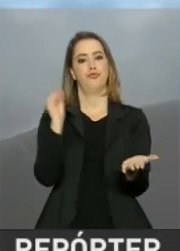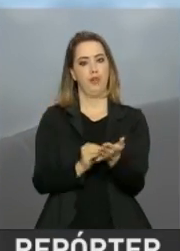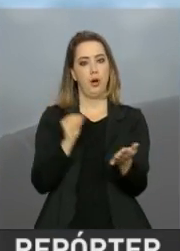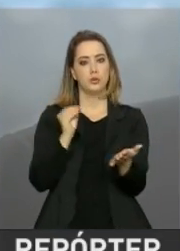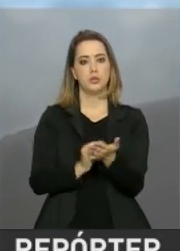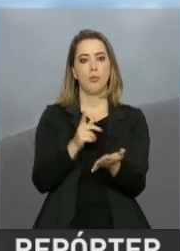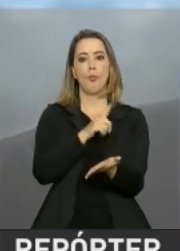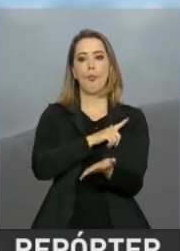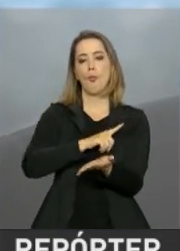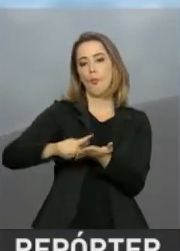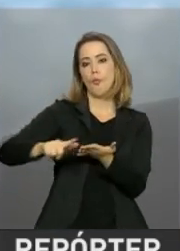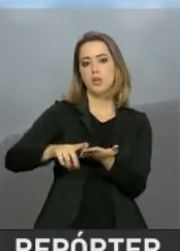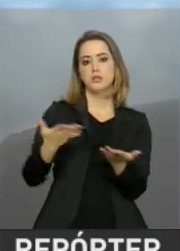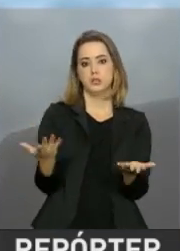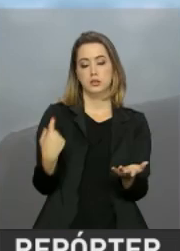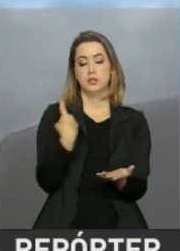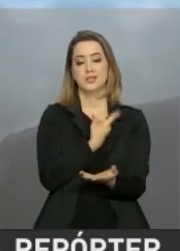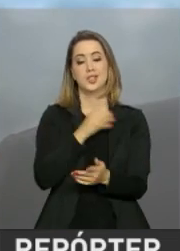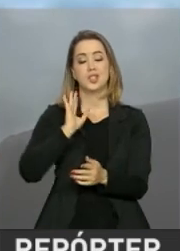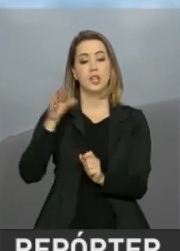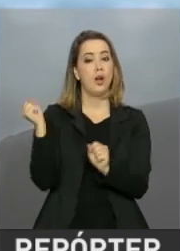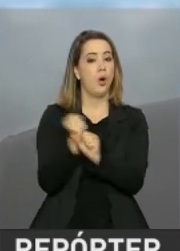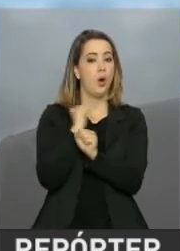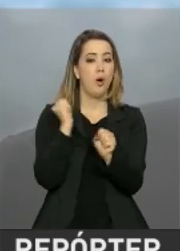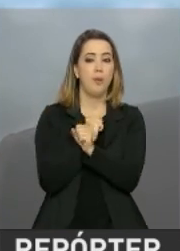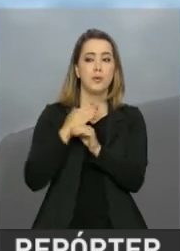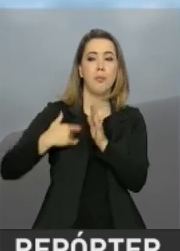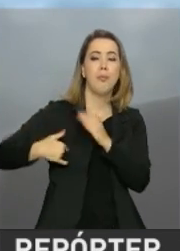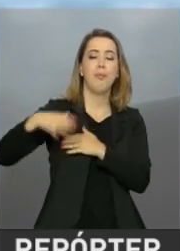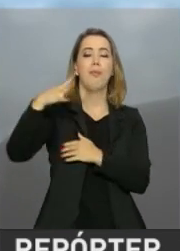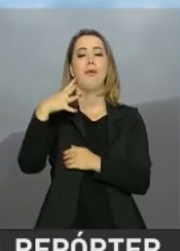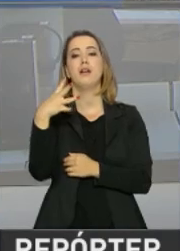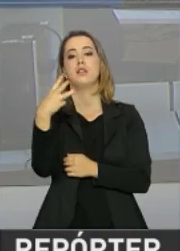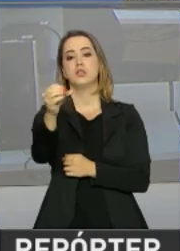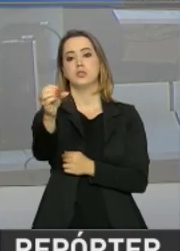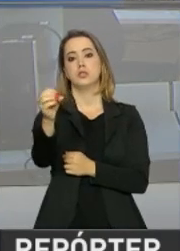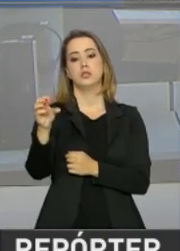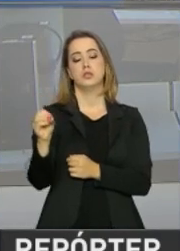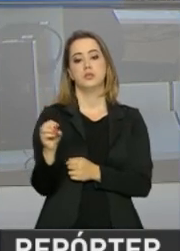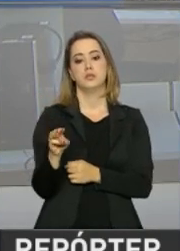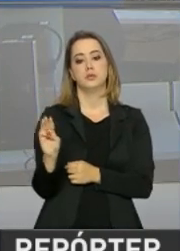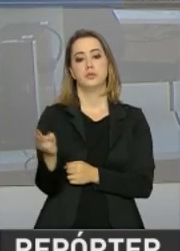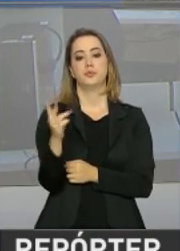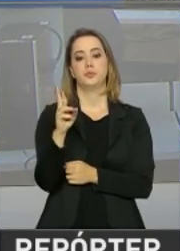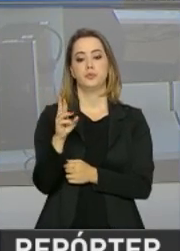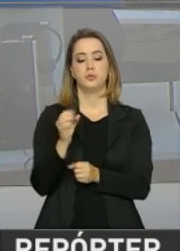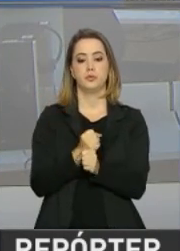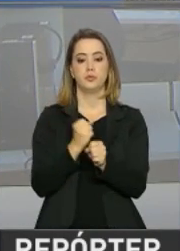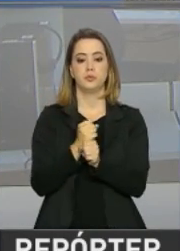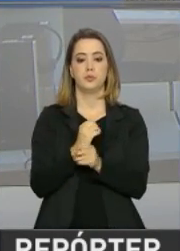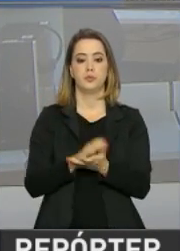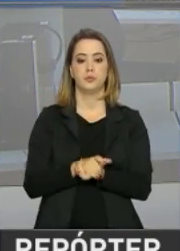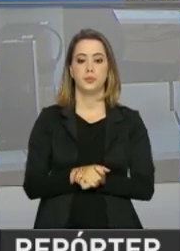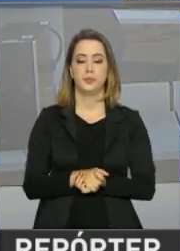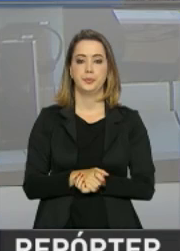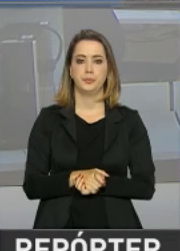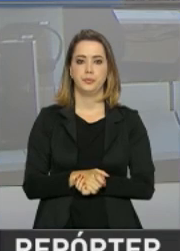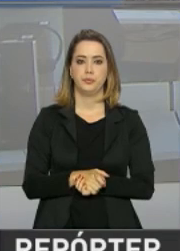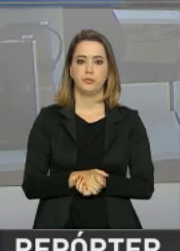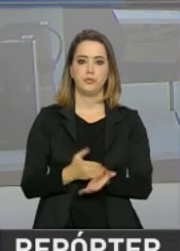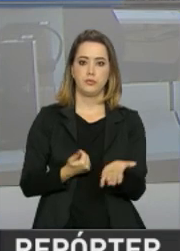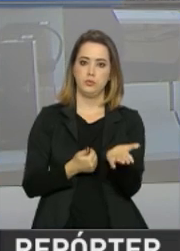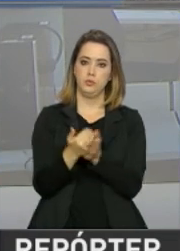volume de obras que ultrapassam 300 milhões de reais a partir de 2017